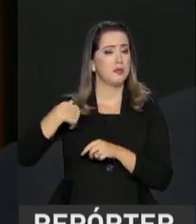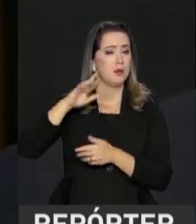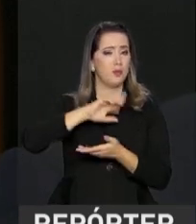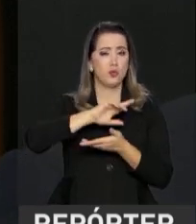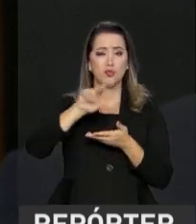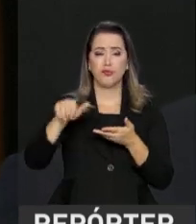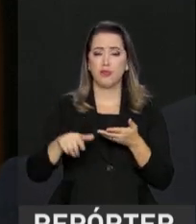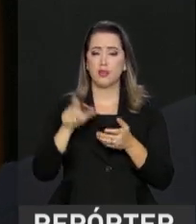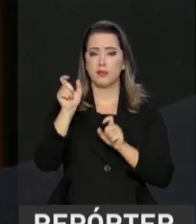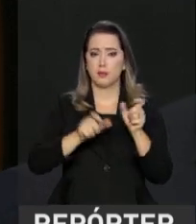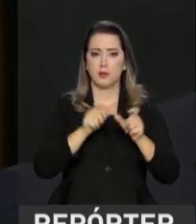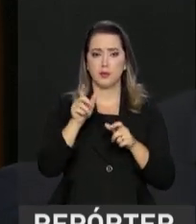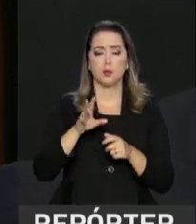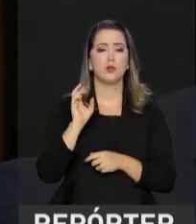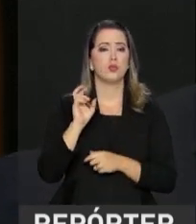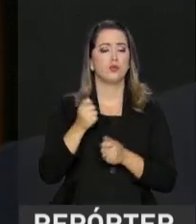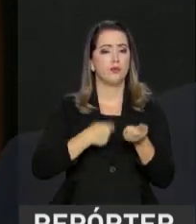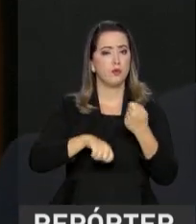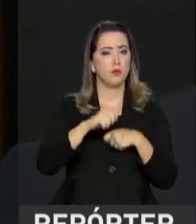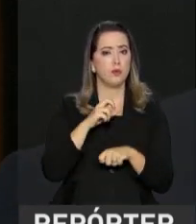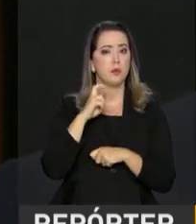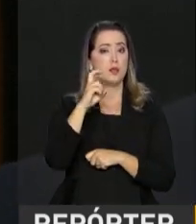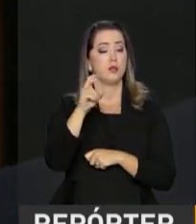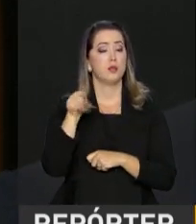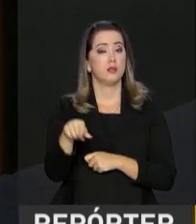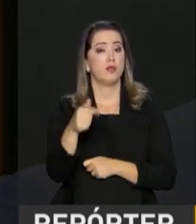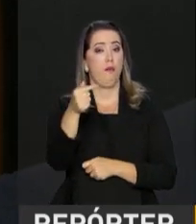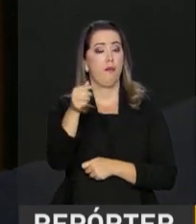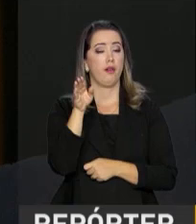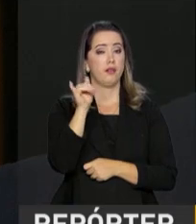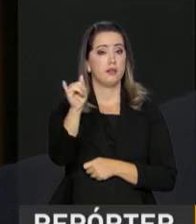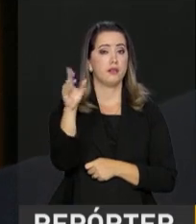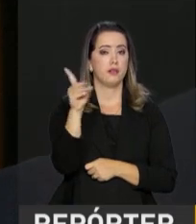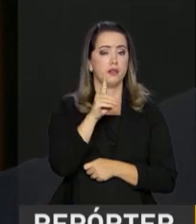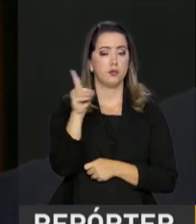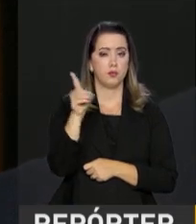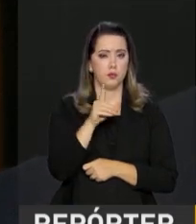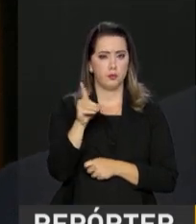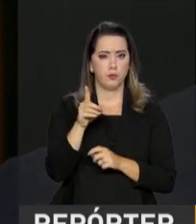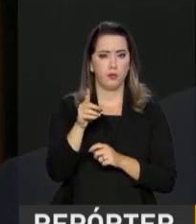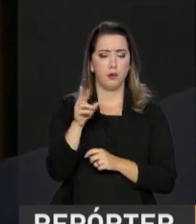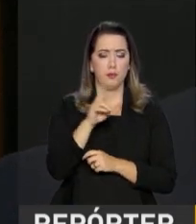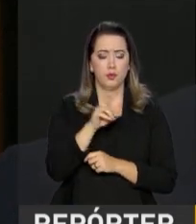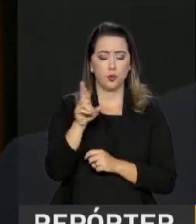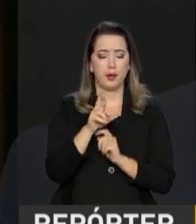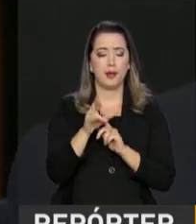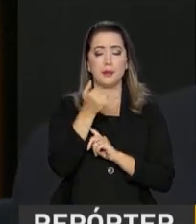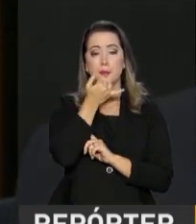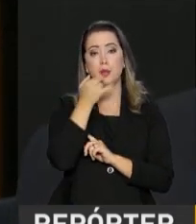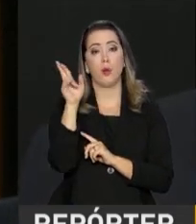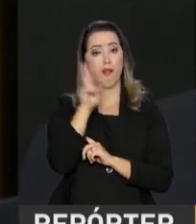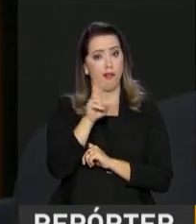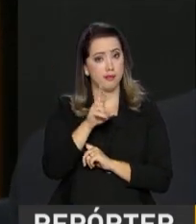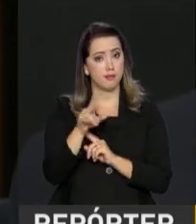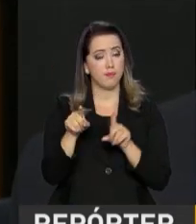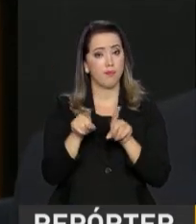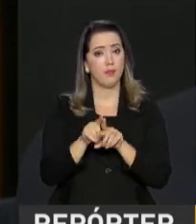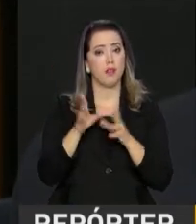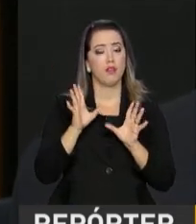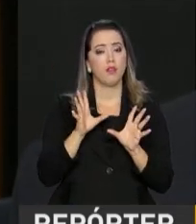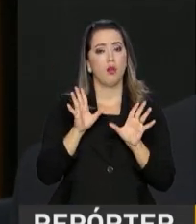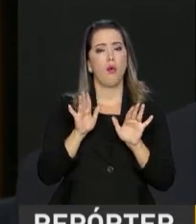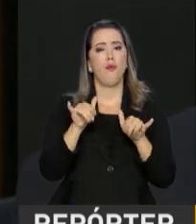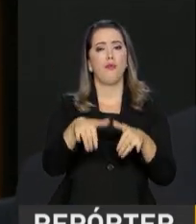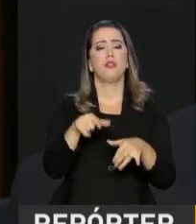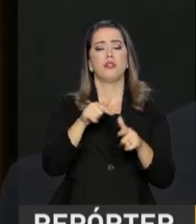5,7 bilhões de reais desde 2016 até dezembro de 2017 completando esse trabalho